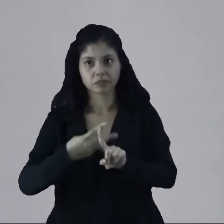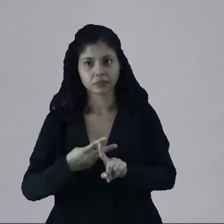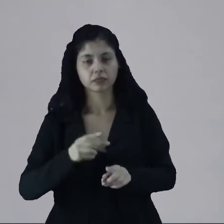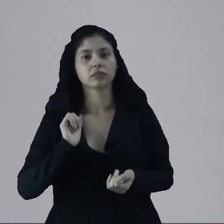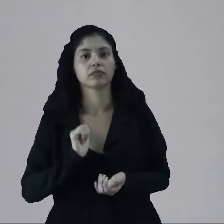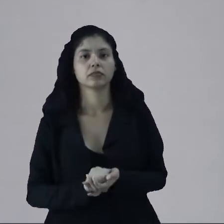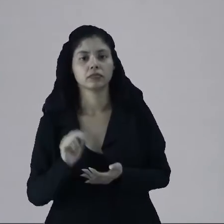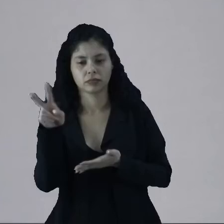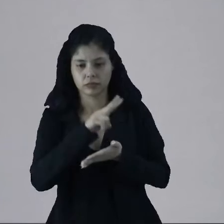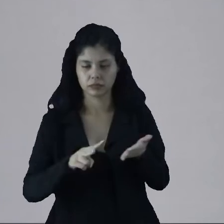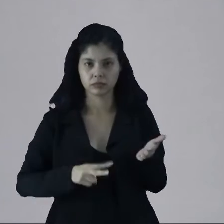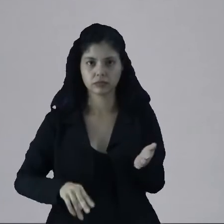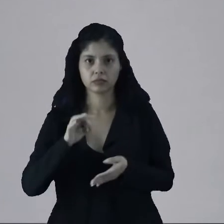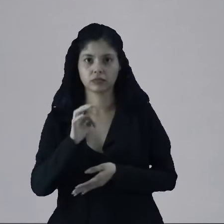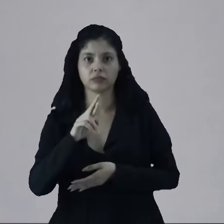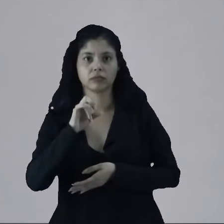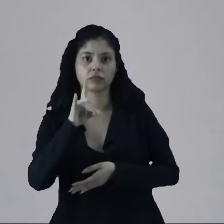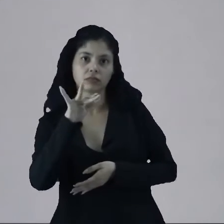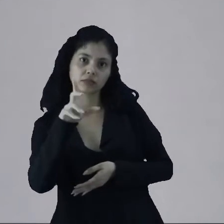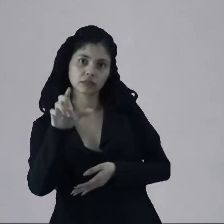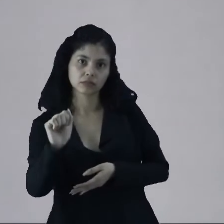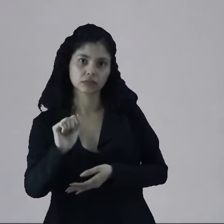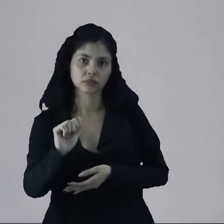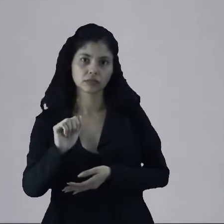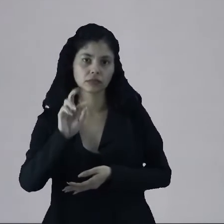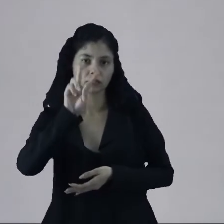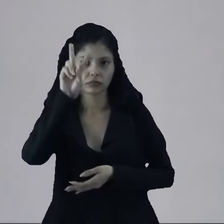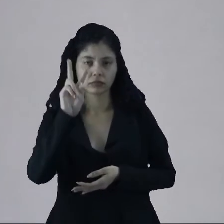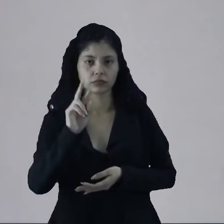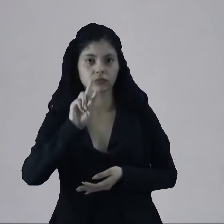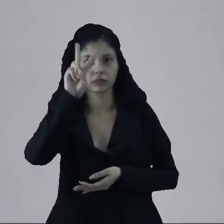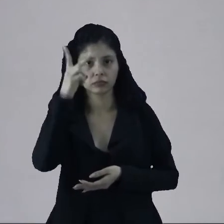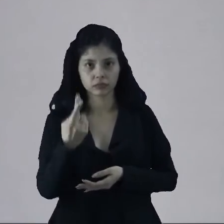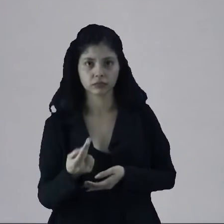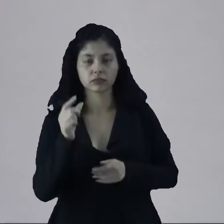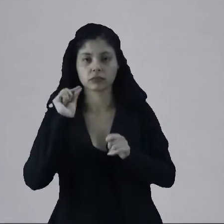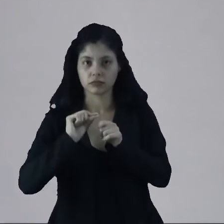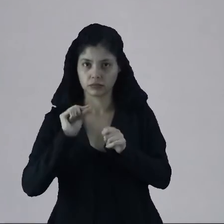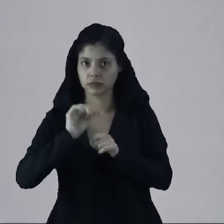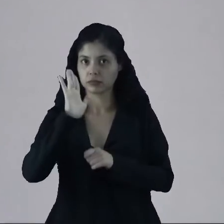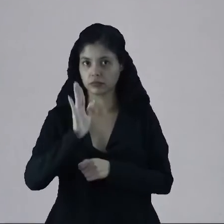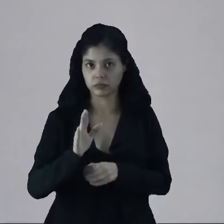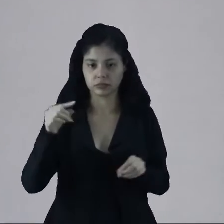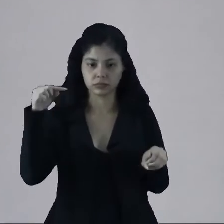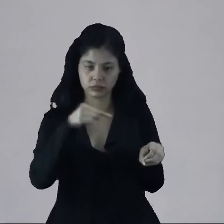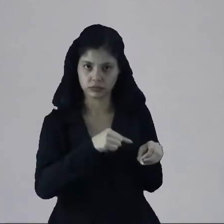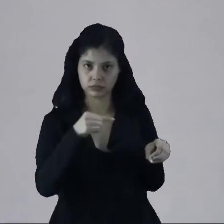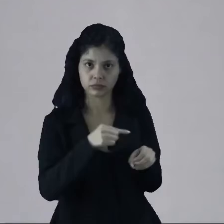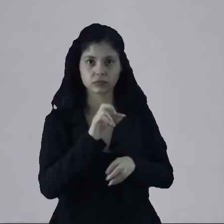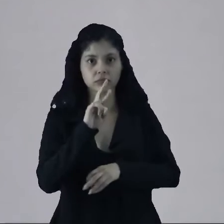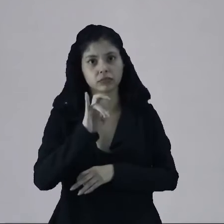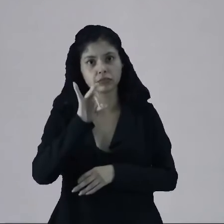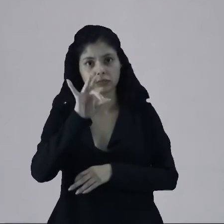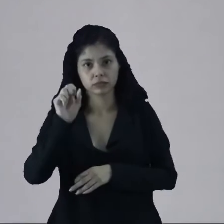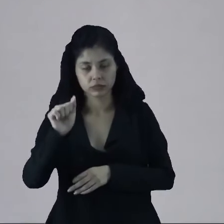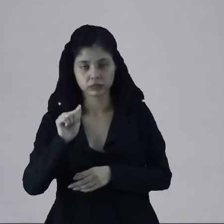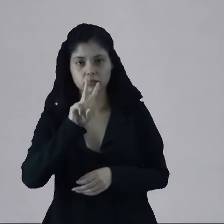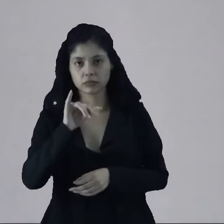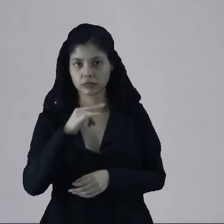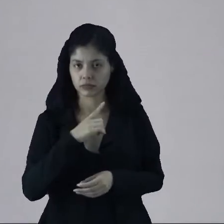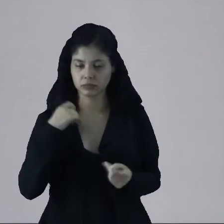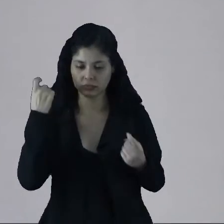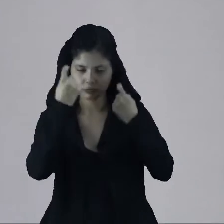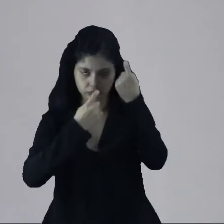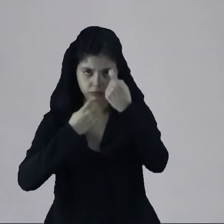pela leitura e pela transcrição do RNA, ou do RNA formado ainda lá no núcleo, no ribossomo. Isso vai dar